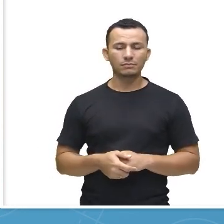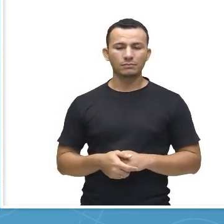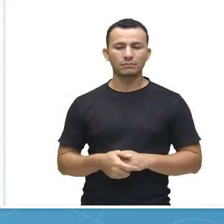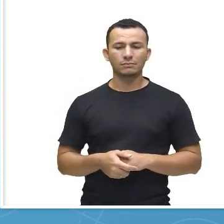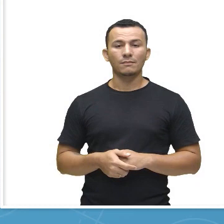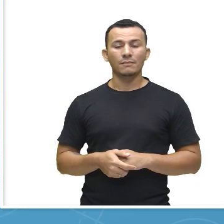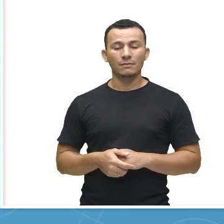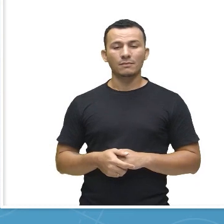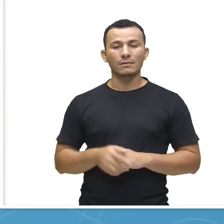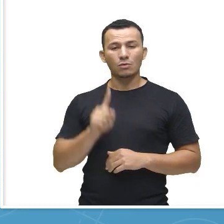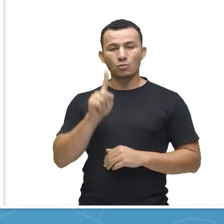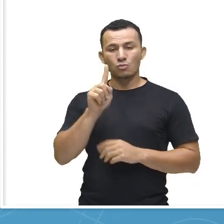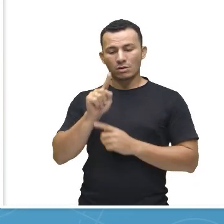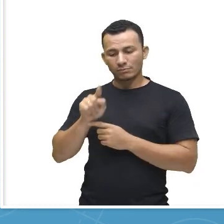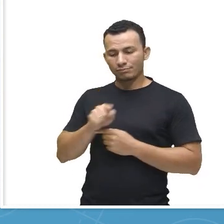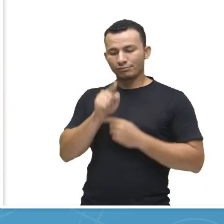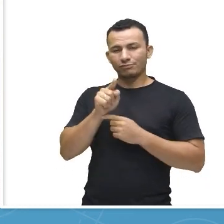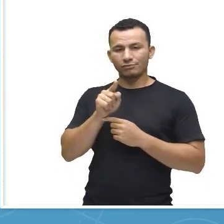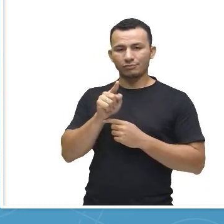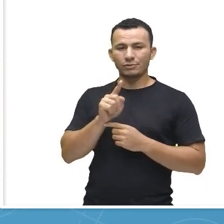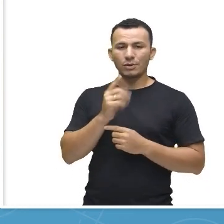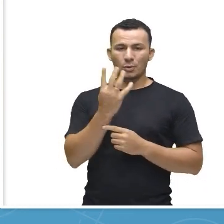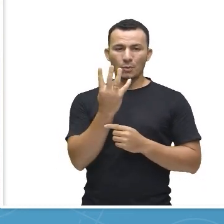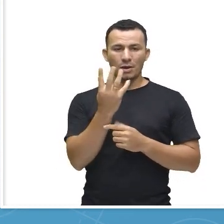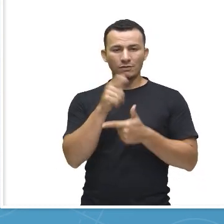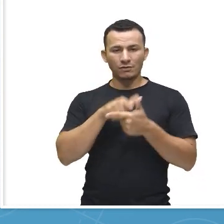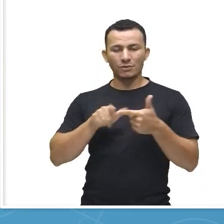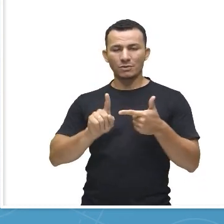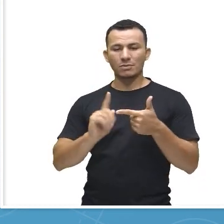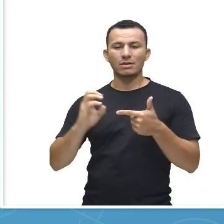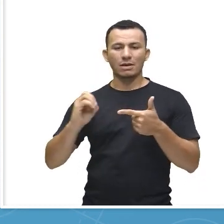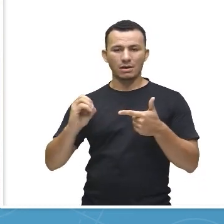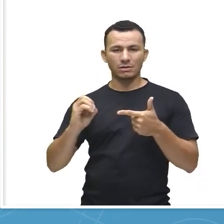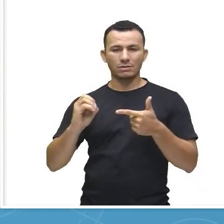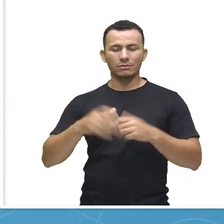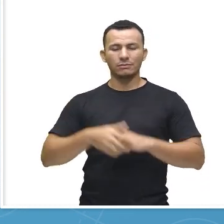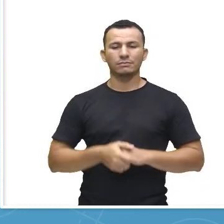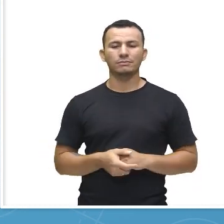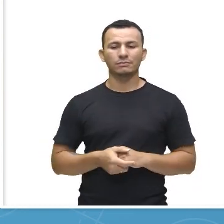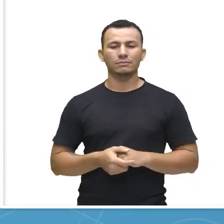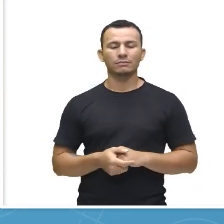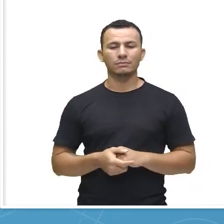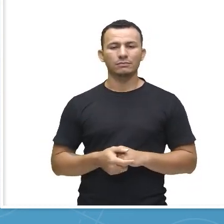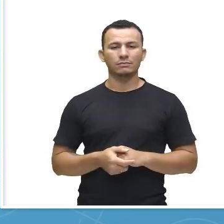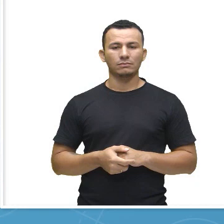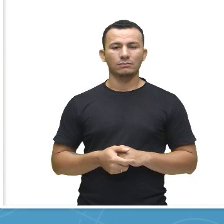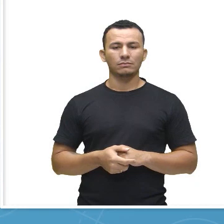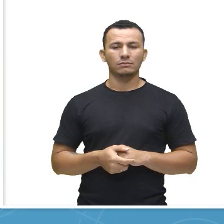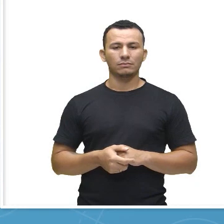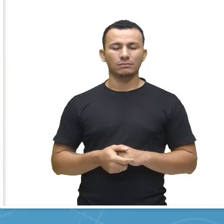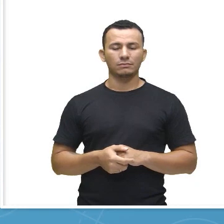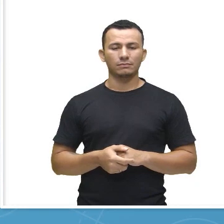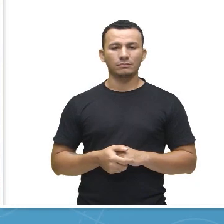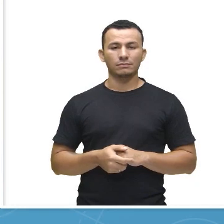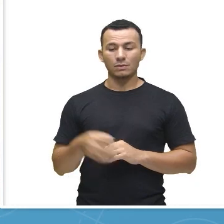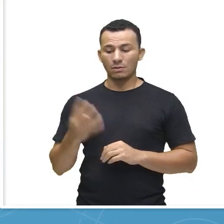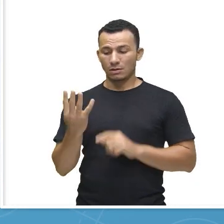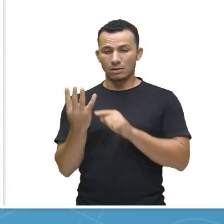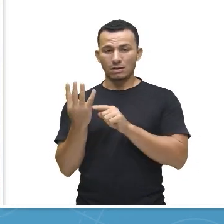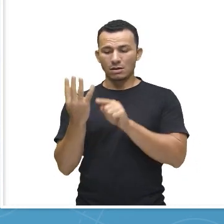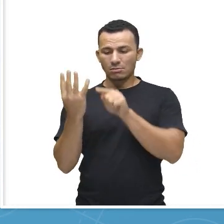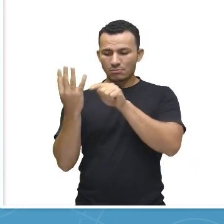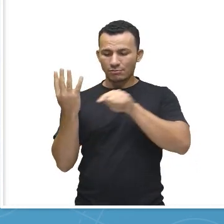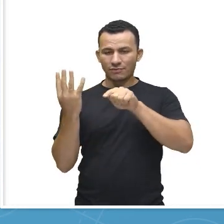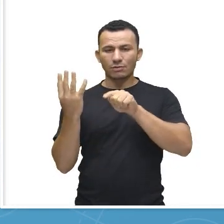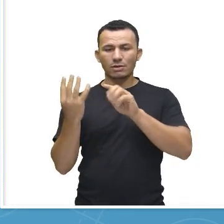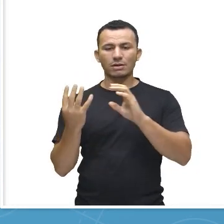apenas andar uma casinha decimal com a minha vírgula para a esquerda. A vírgula está aqui, né? Eu vou deslocar ela, então, para a esquerda.